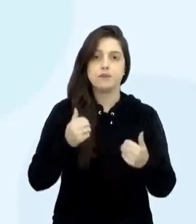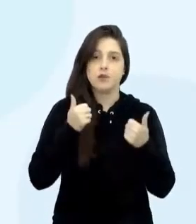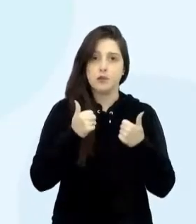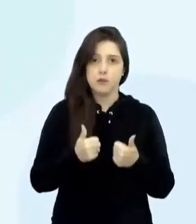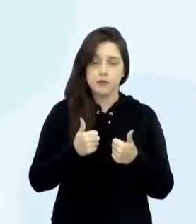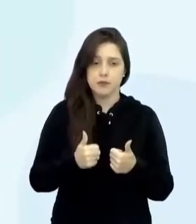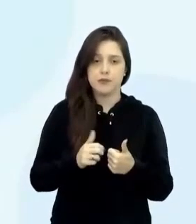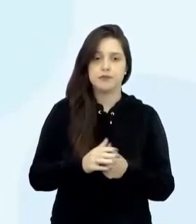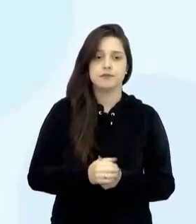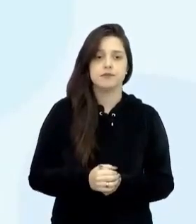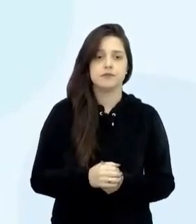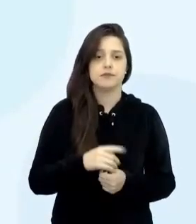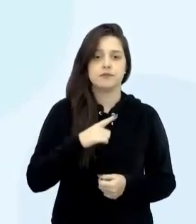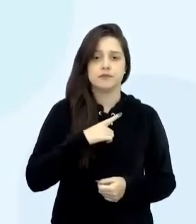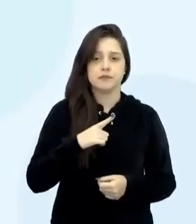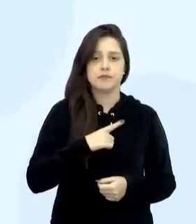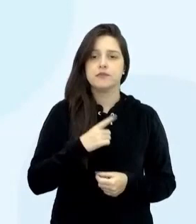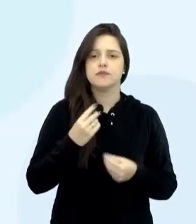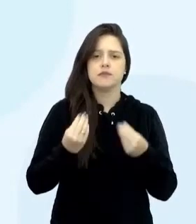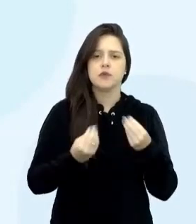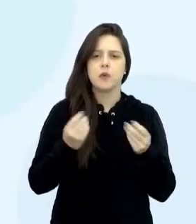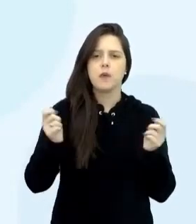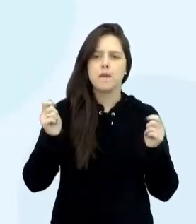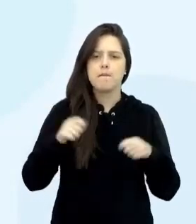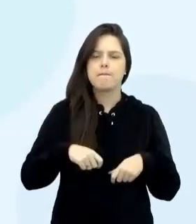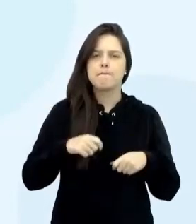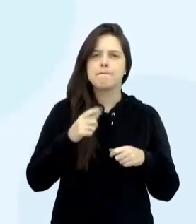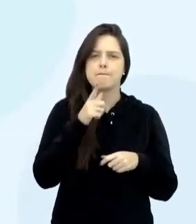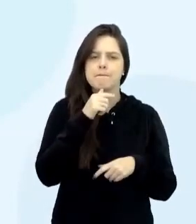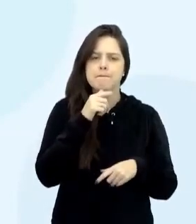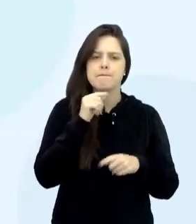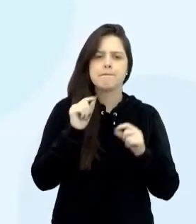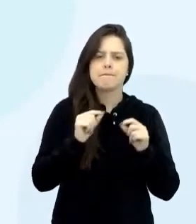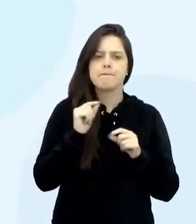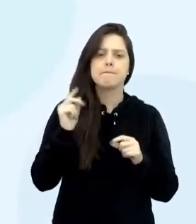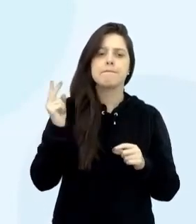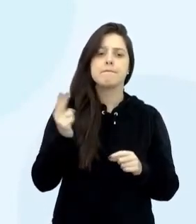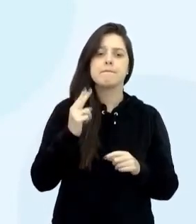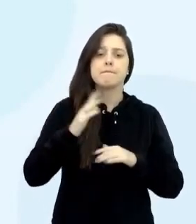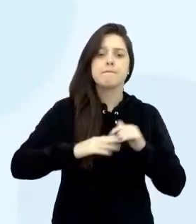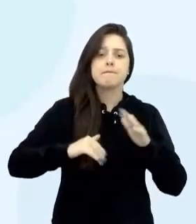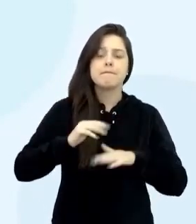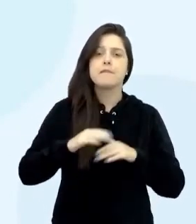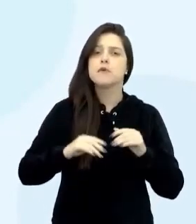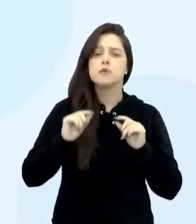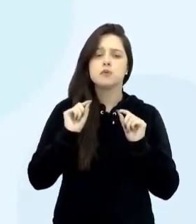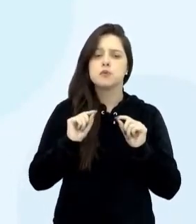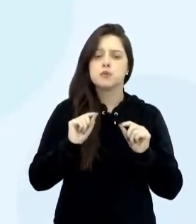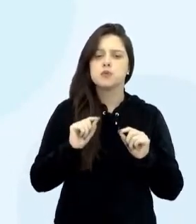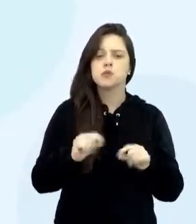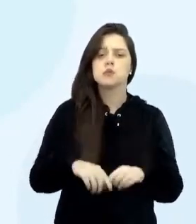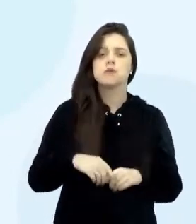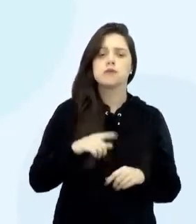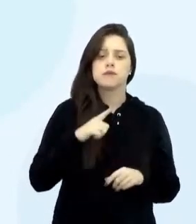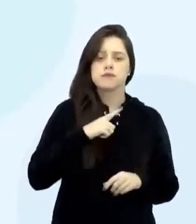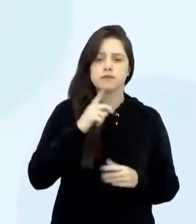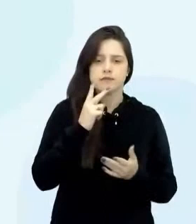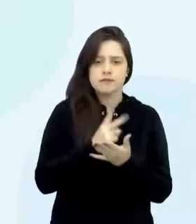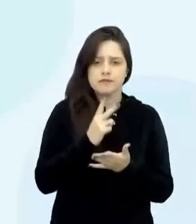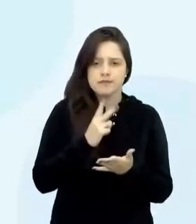bem, a água, um bem precioso, A habilidade do currículo paulista, EM 13